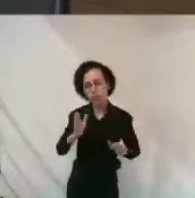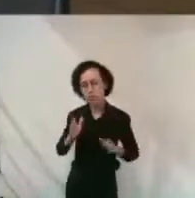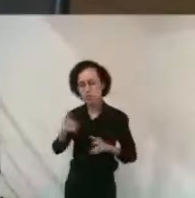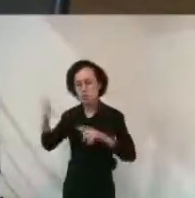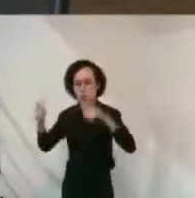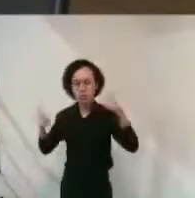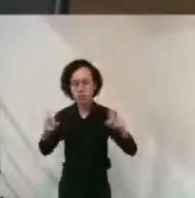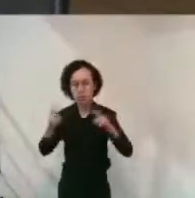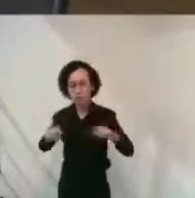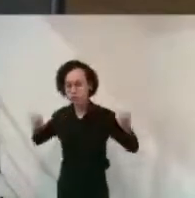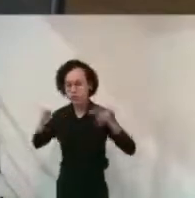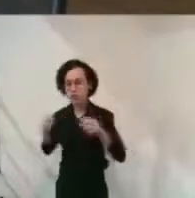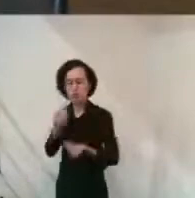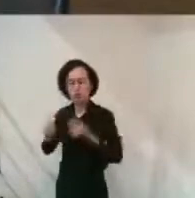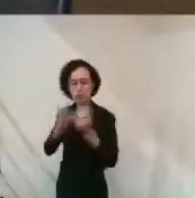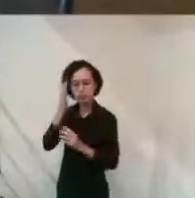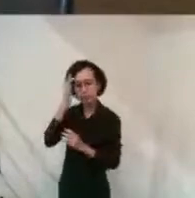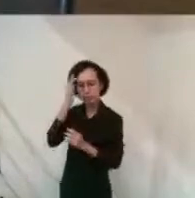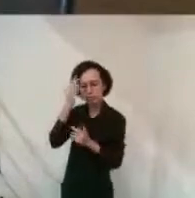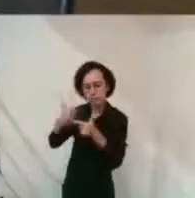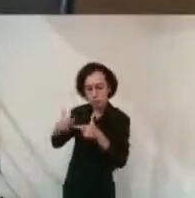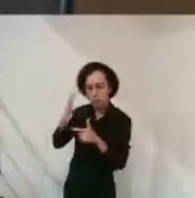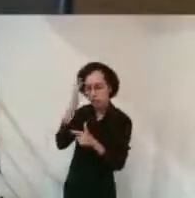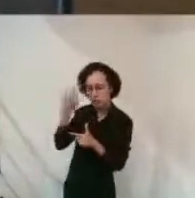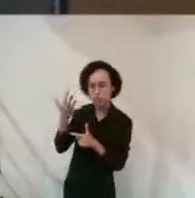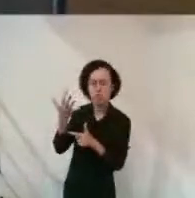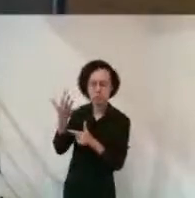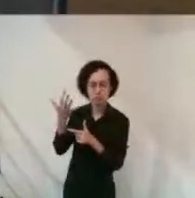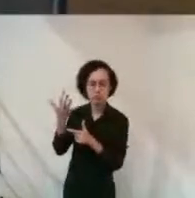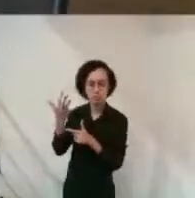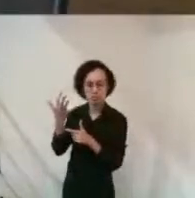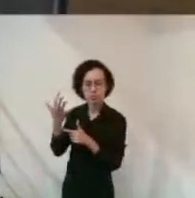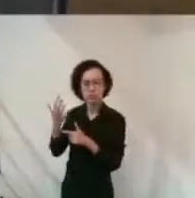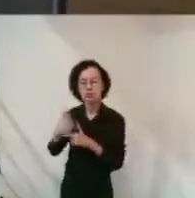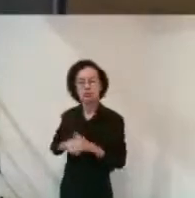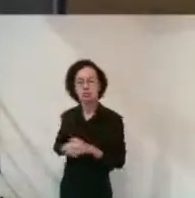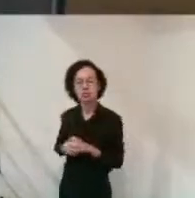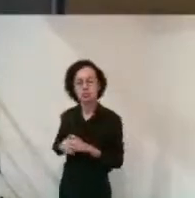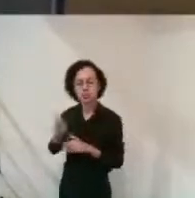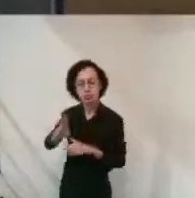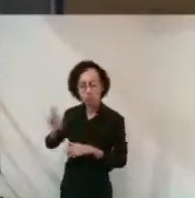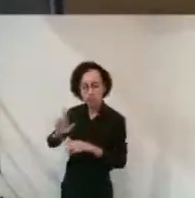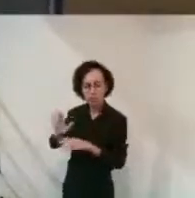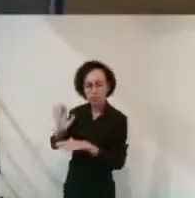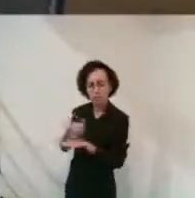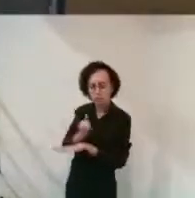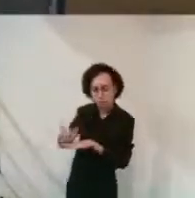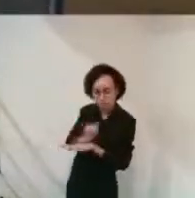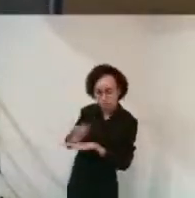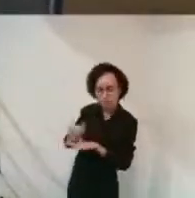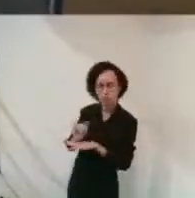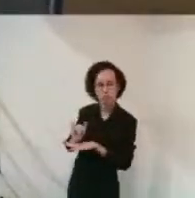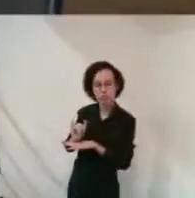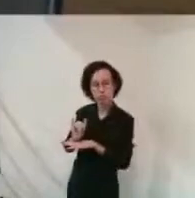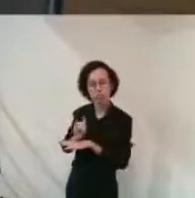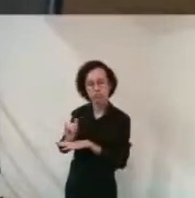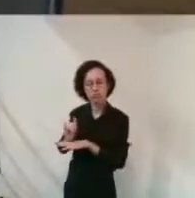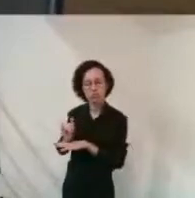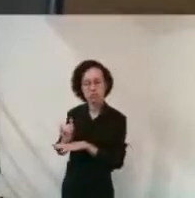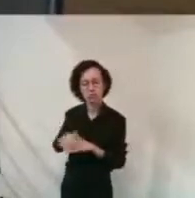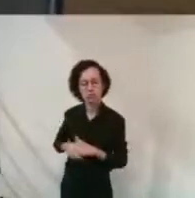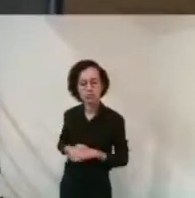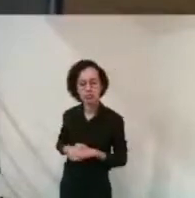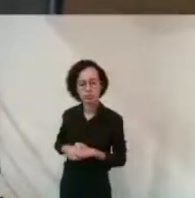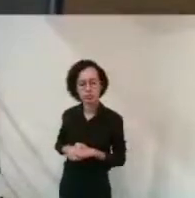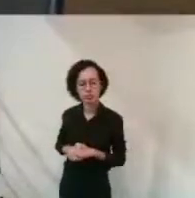visão de como resolver o problema e, para isso, utilizando as técnicas de resolução consensual de conflitos, um talento pessoal que